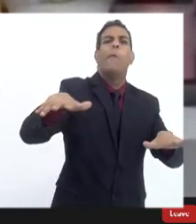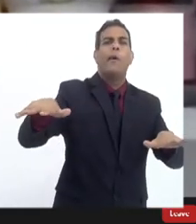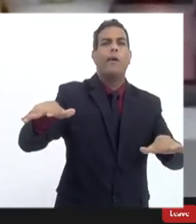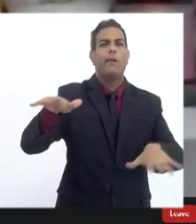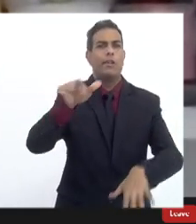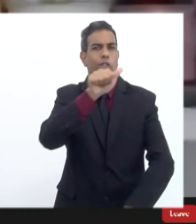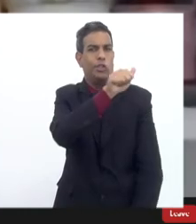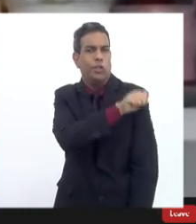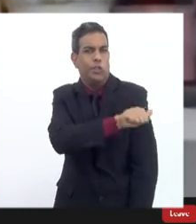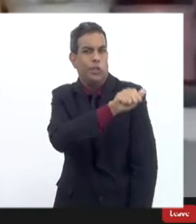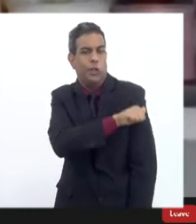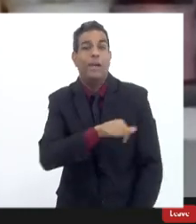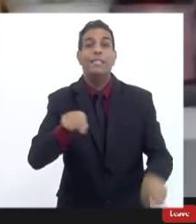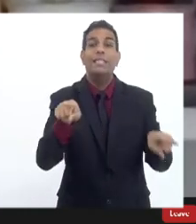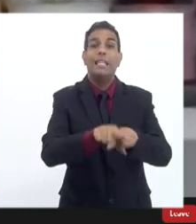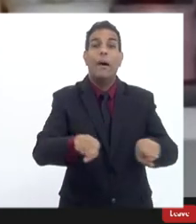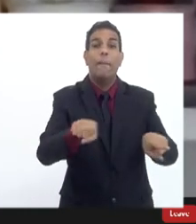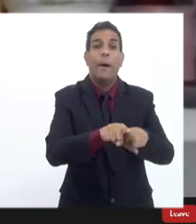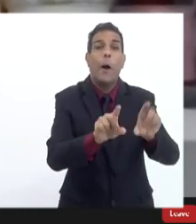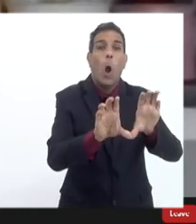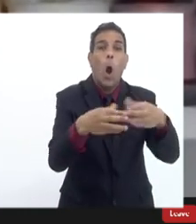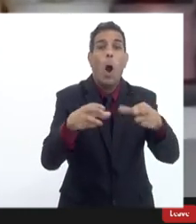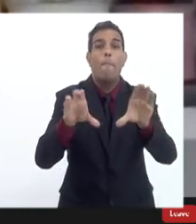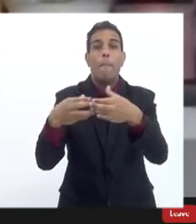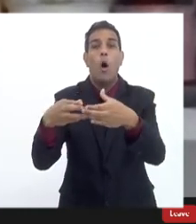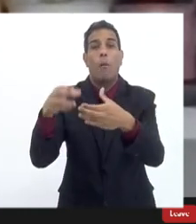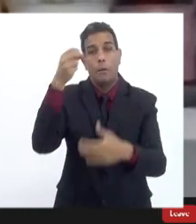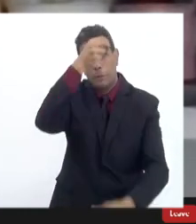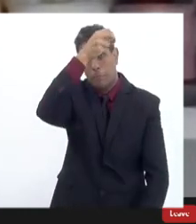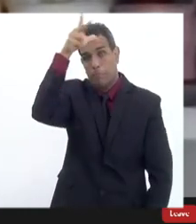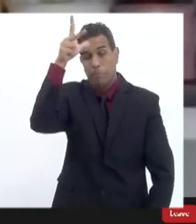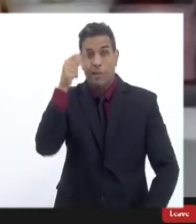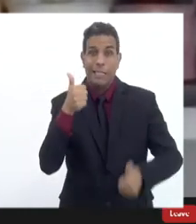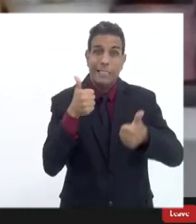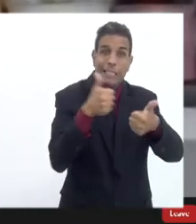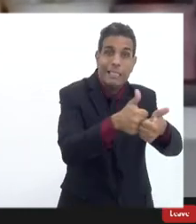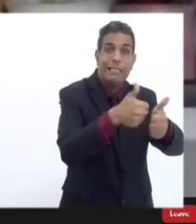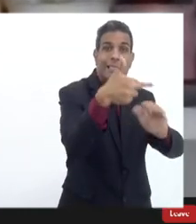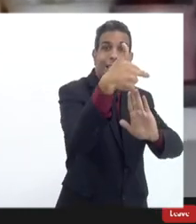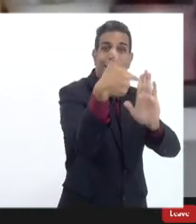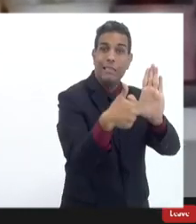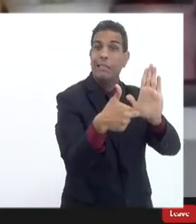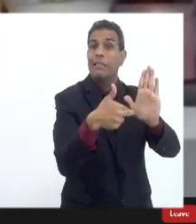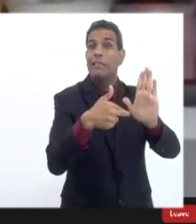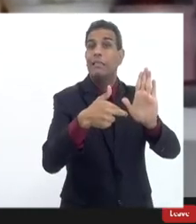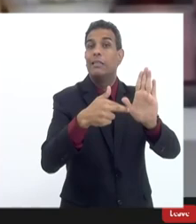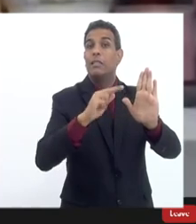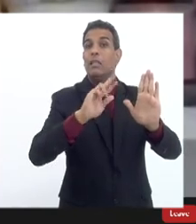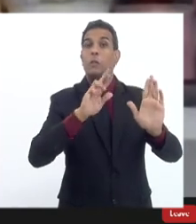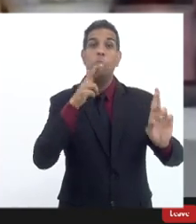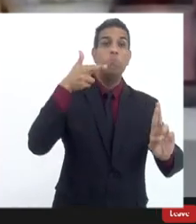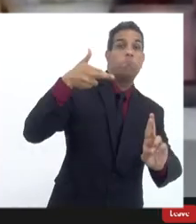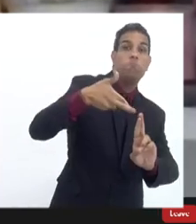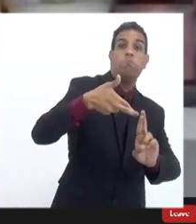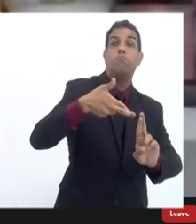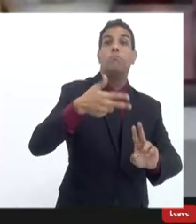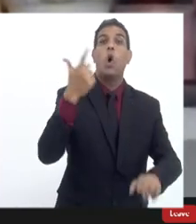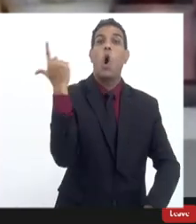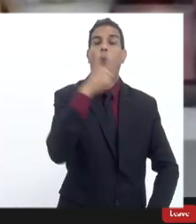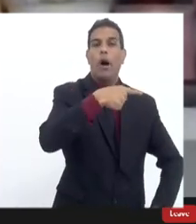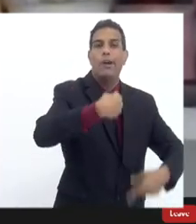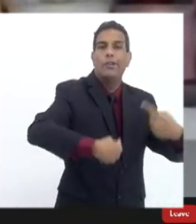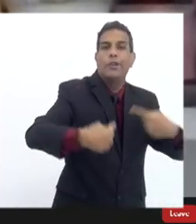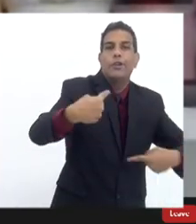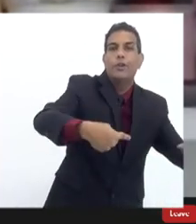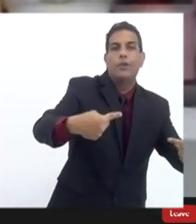estaduais e as câmaras municipais o tomem como uma certa referência para também fazer essas discussões no